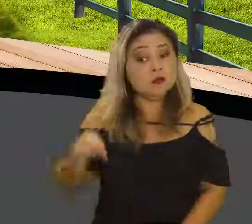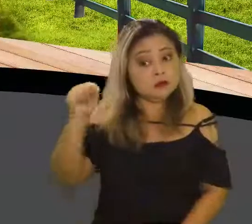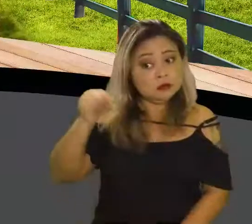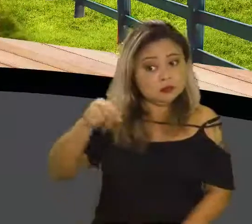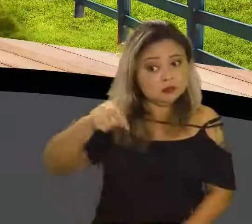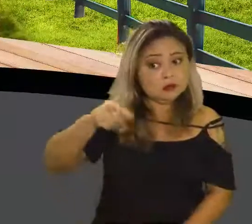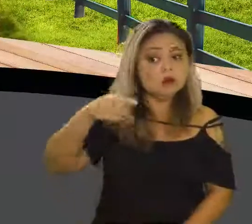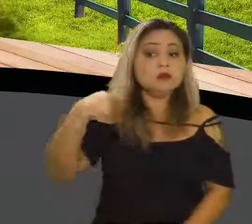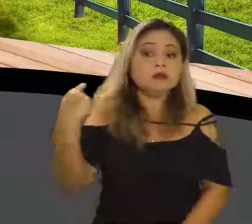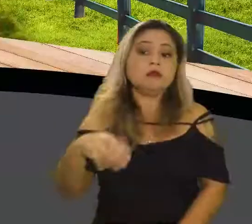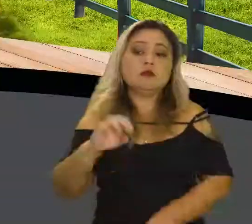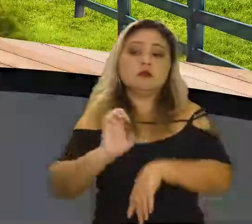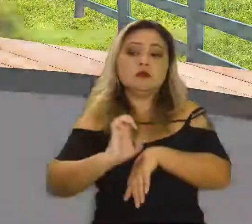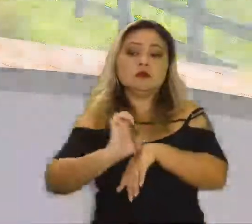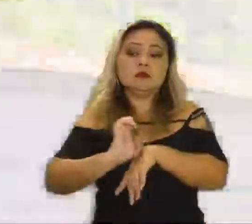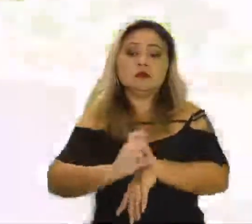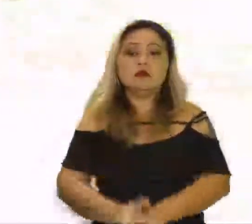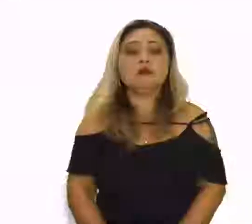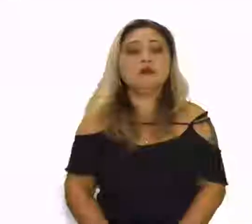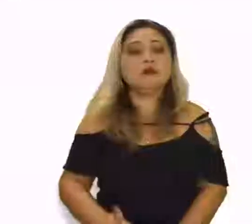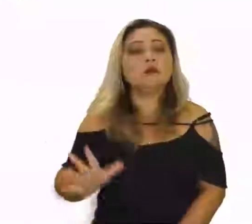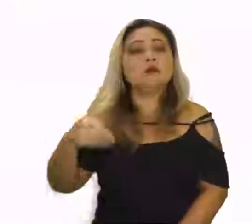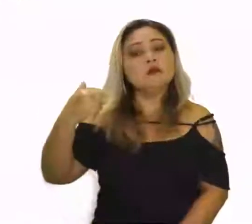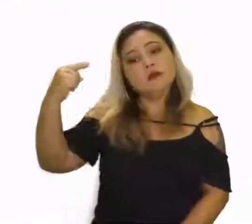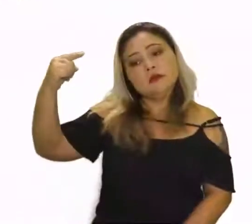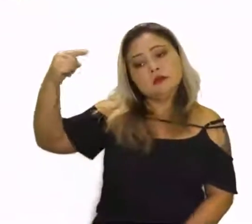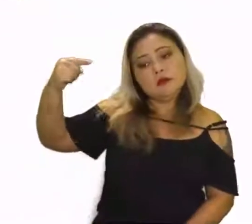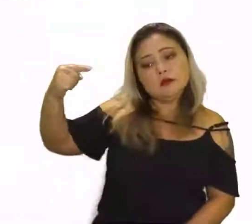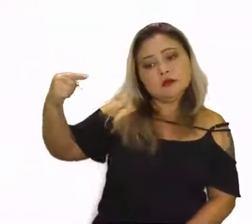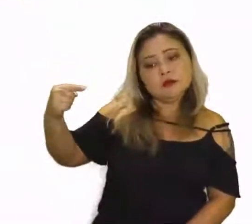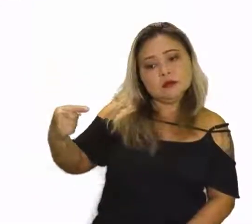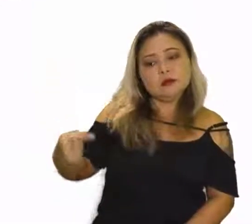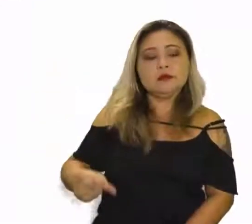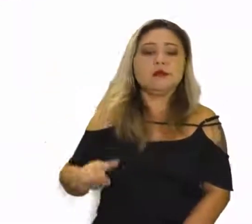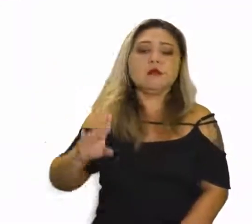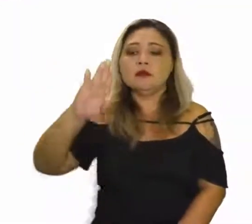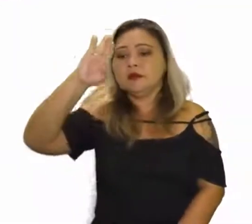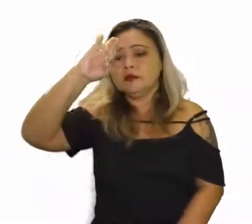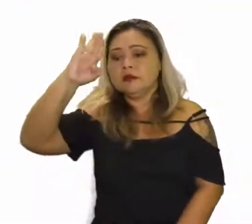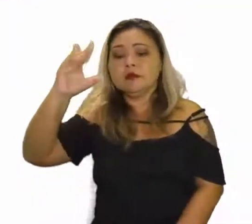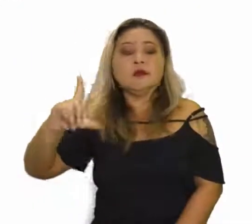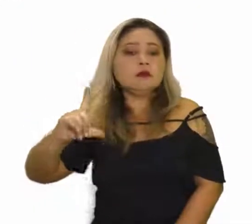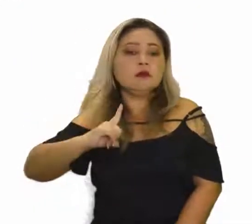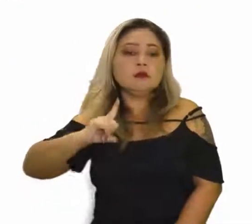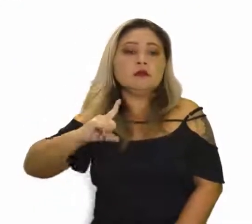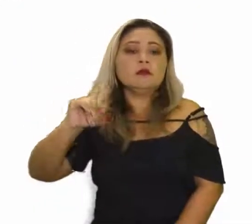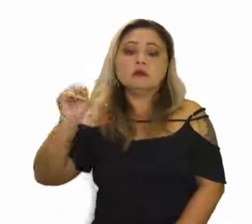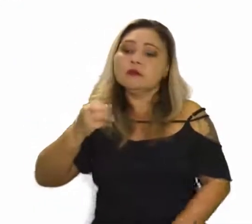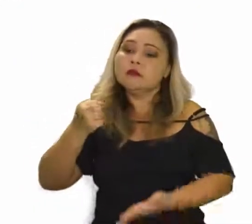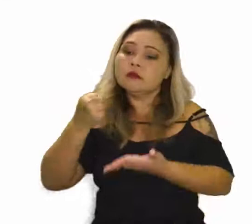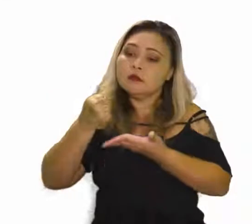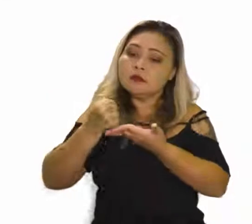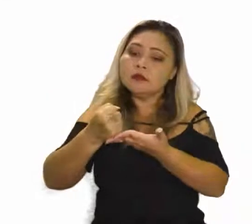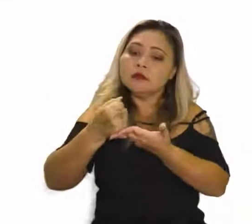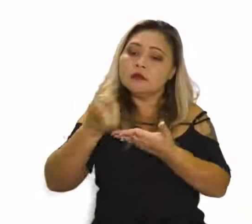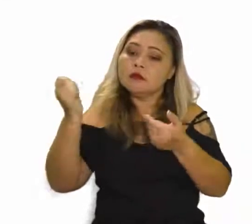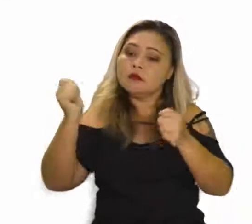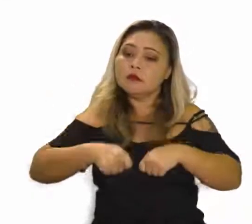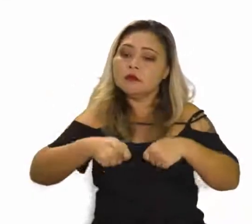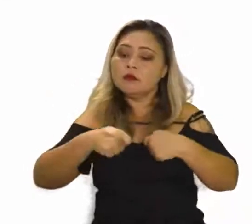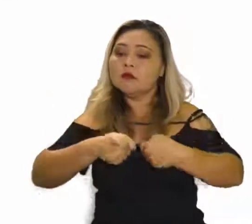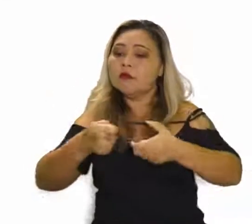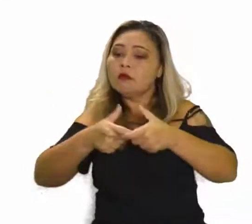nosso estado. Dá uma olhadinha, então, quais são esses fatores, né? Os principais fatores que contribuem para que ocorra, então,